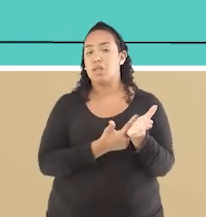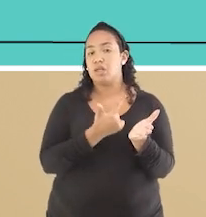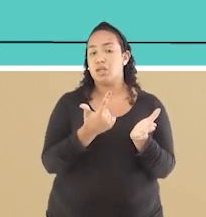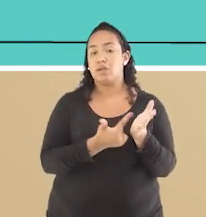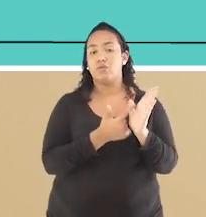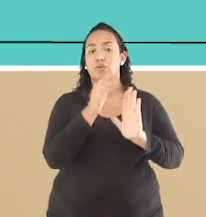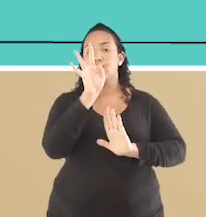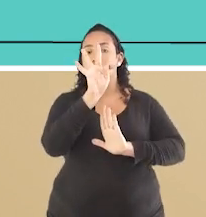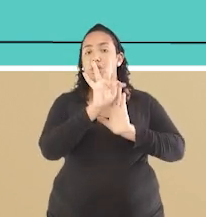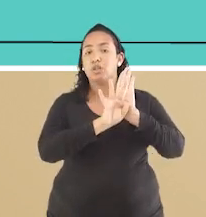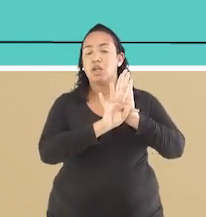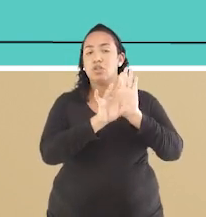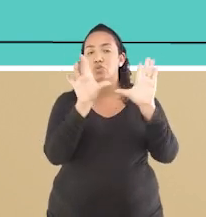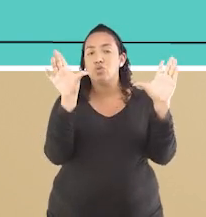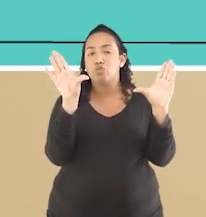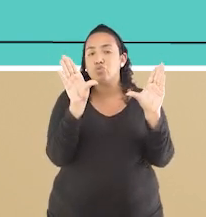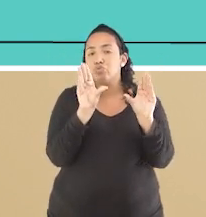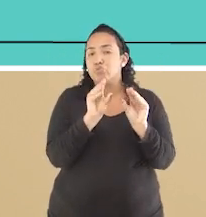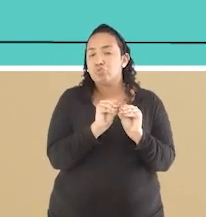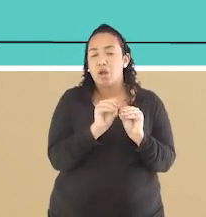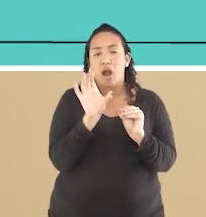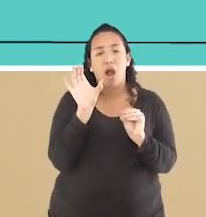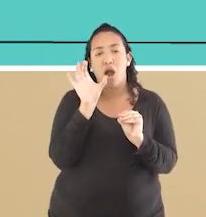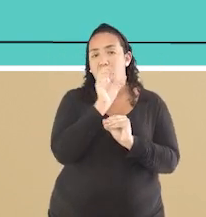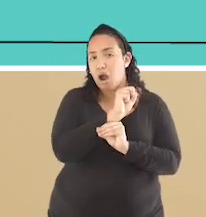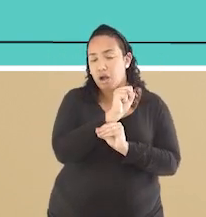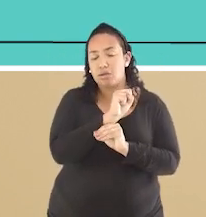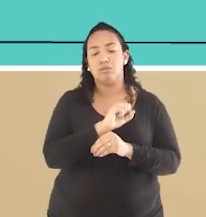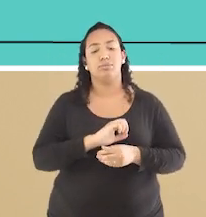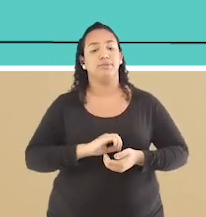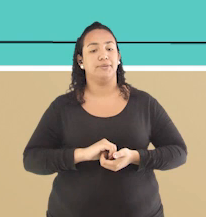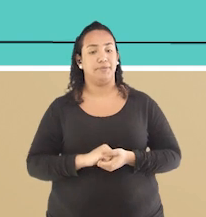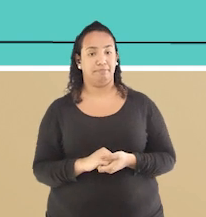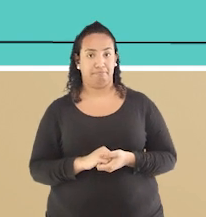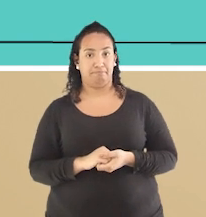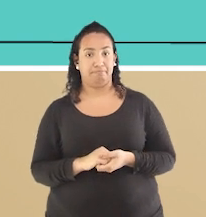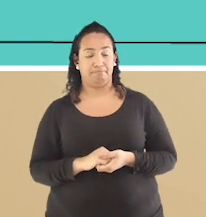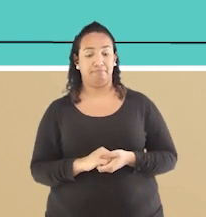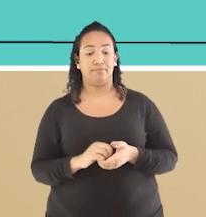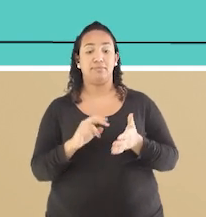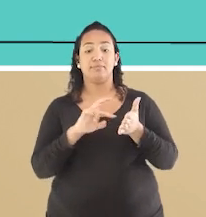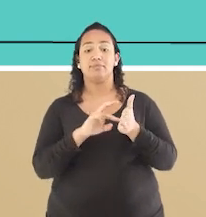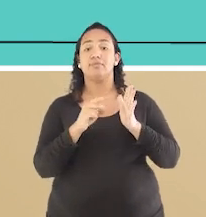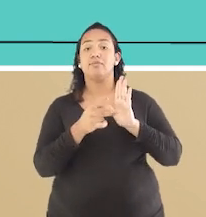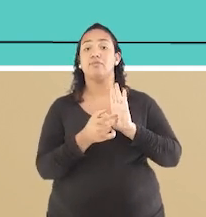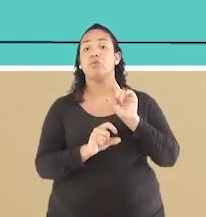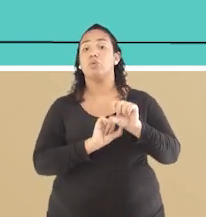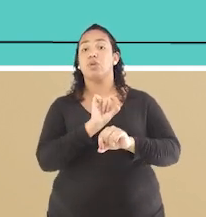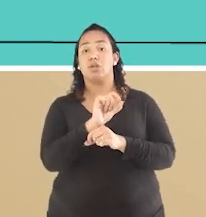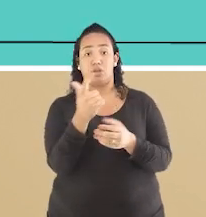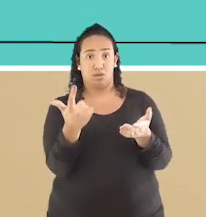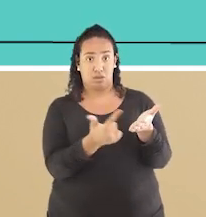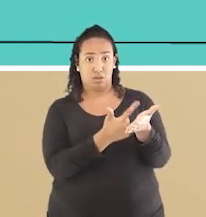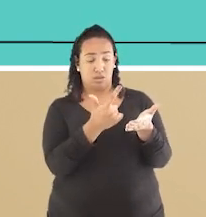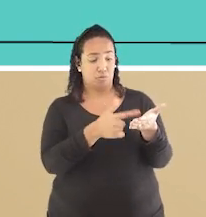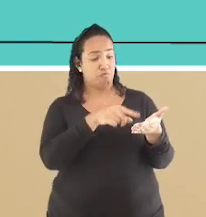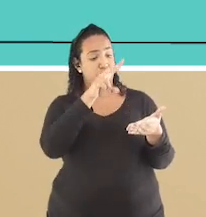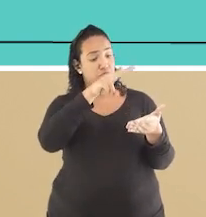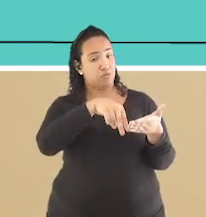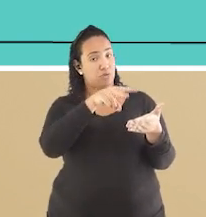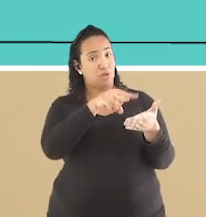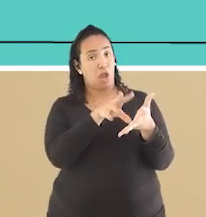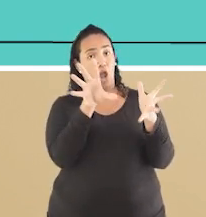e breve de um livro ou de um texto. Ou seja, é o resumo de uma obra. Pode ser